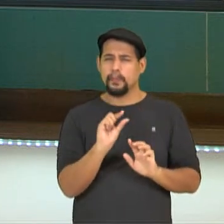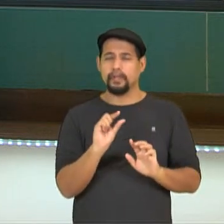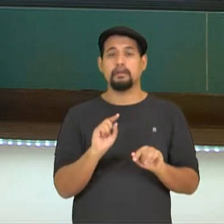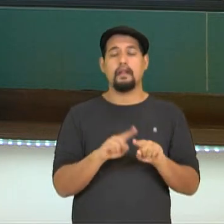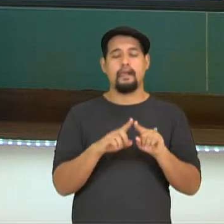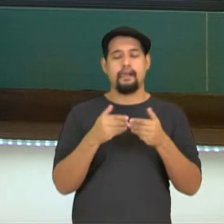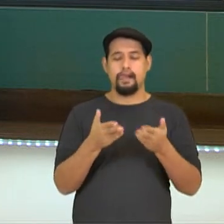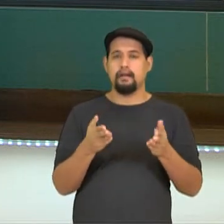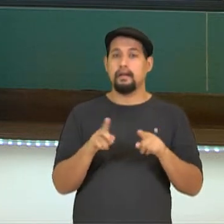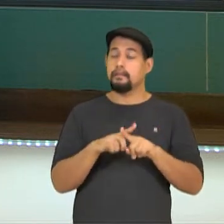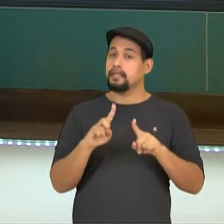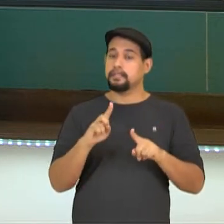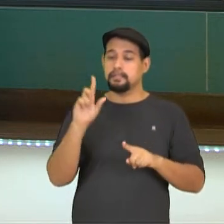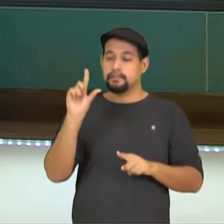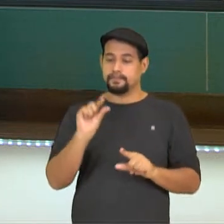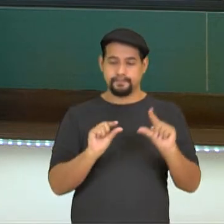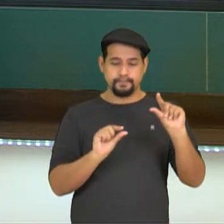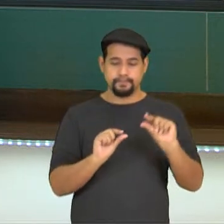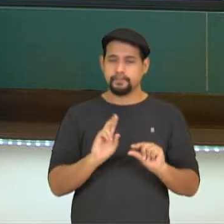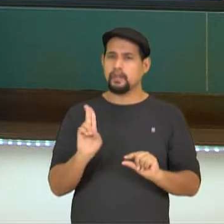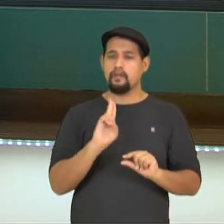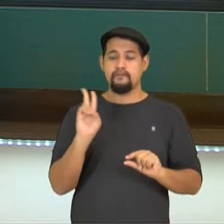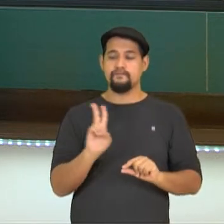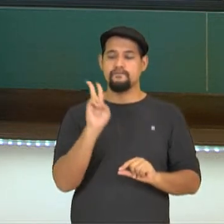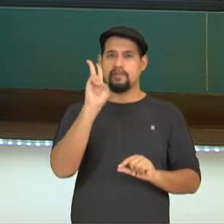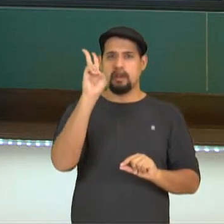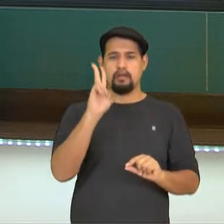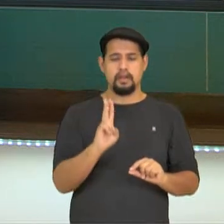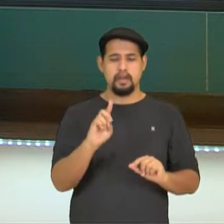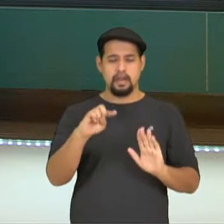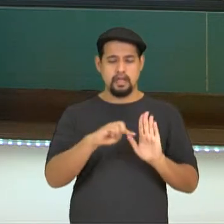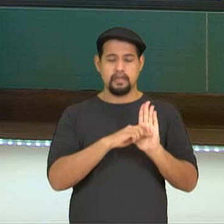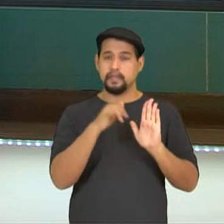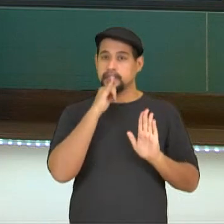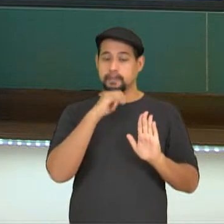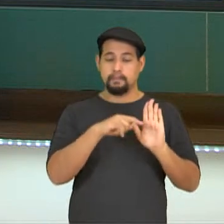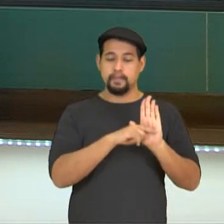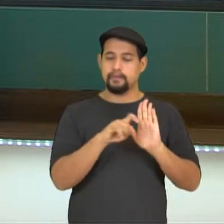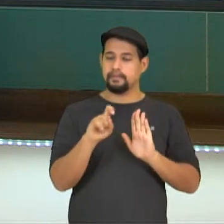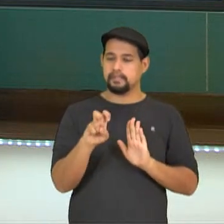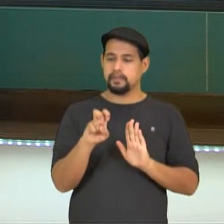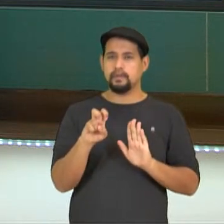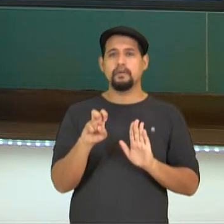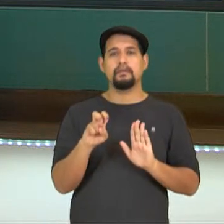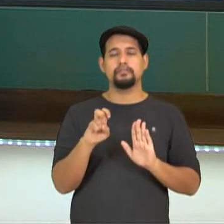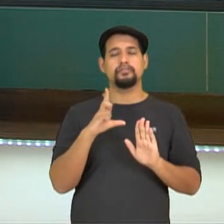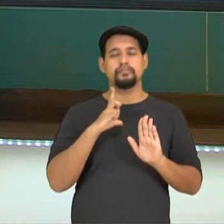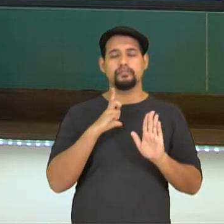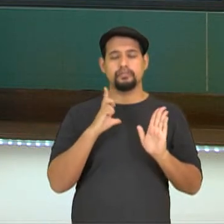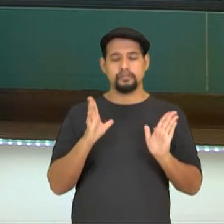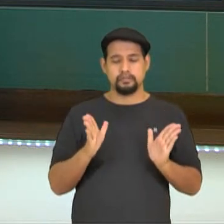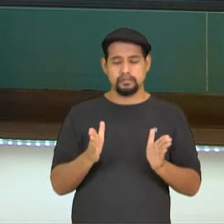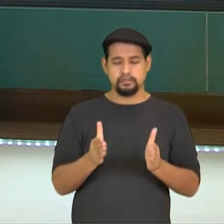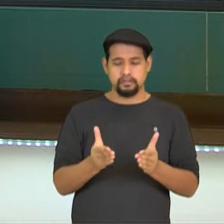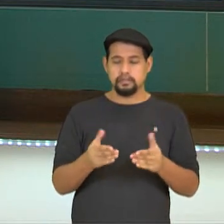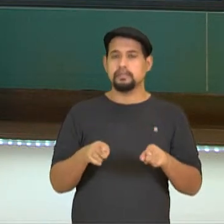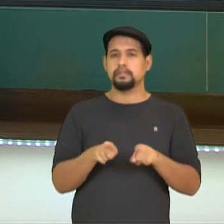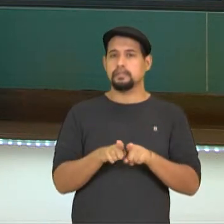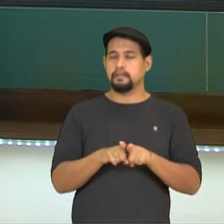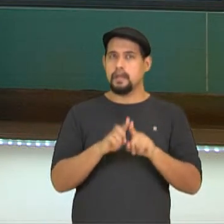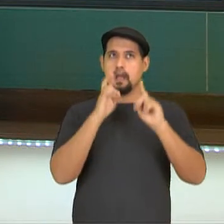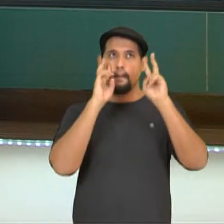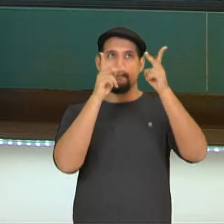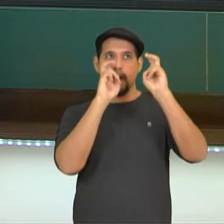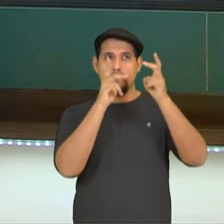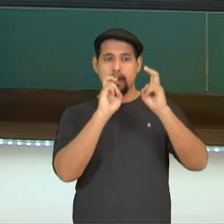bem aberta. E se eu for diminuindo, pegando outros valores negativos, né, por exemplo, menos 5, a parábola está ficando mais fechadinha. Então também é uma